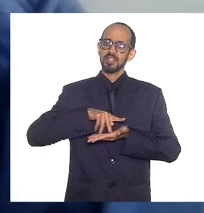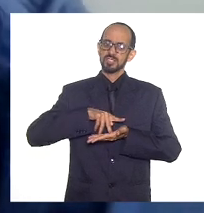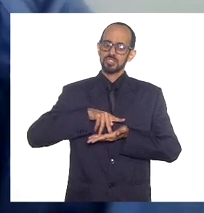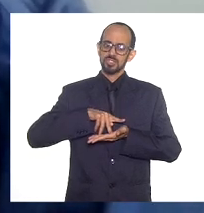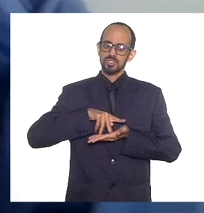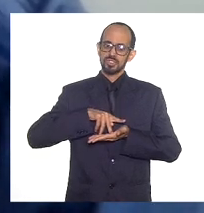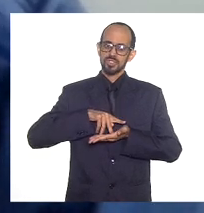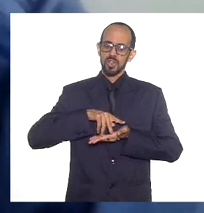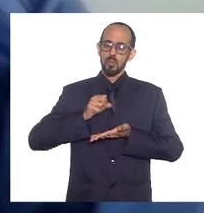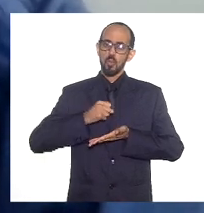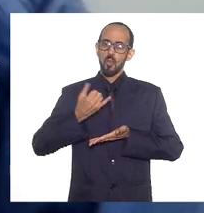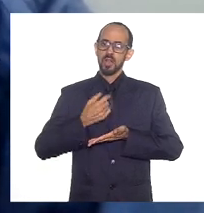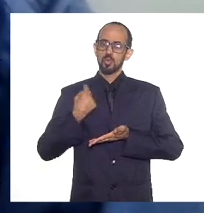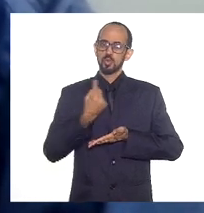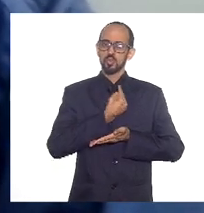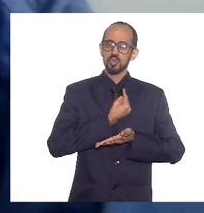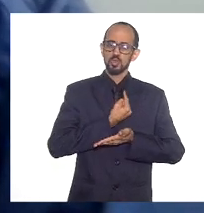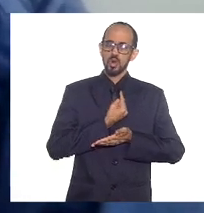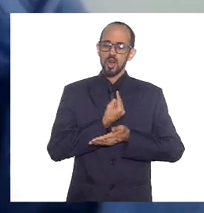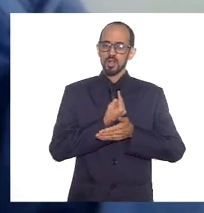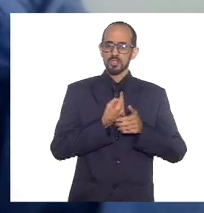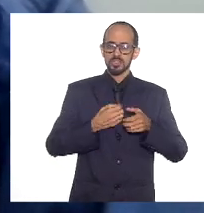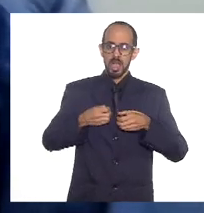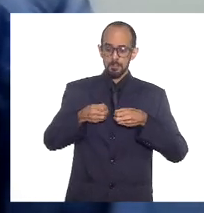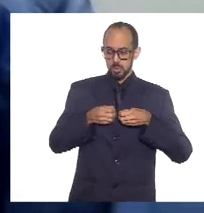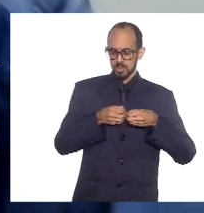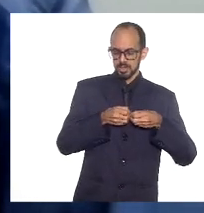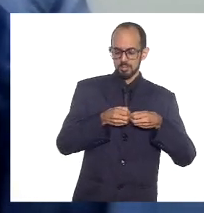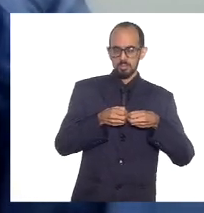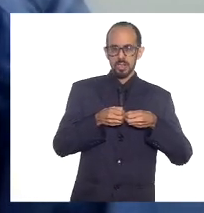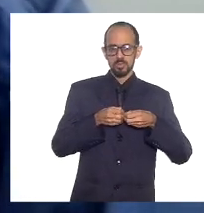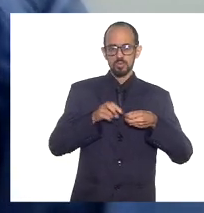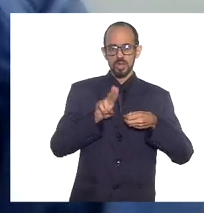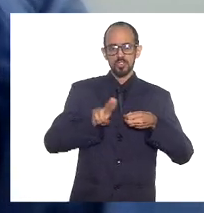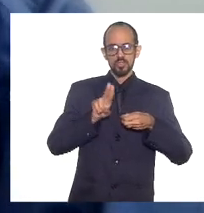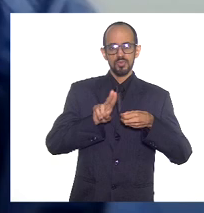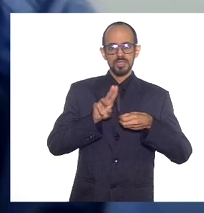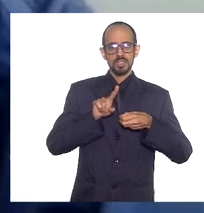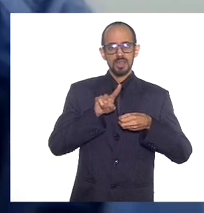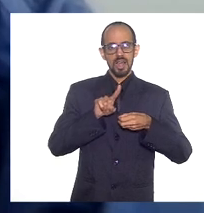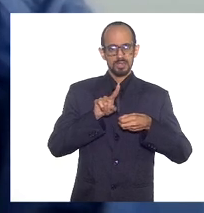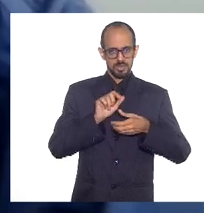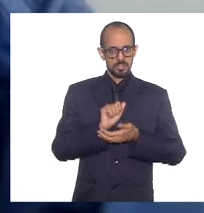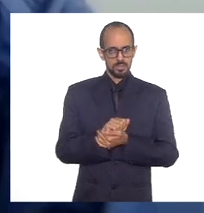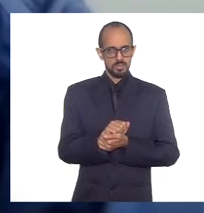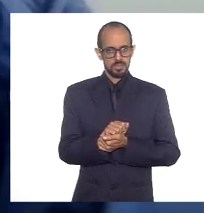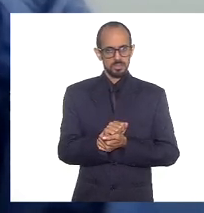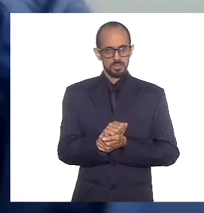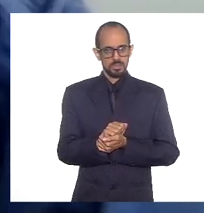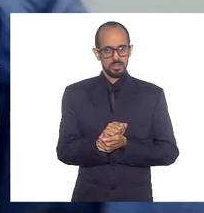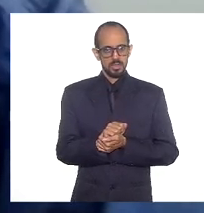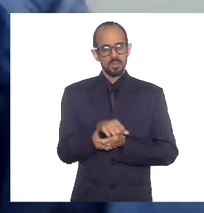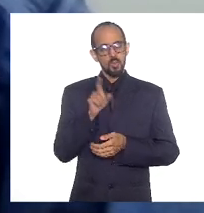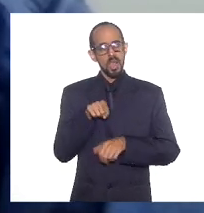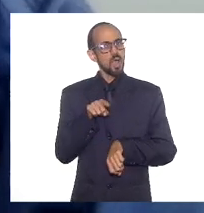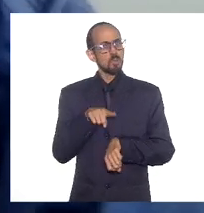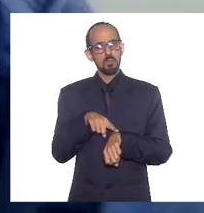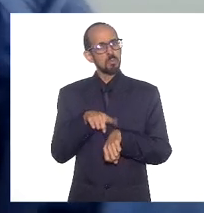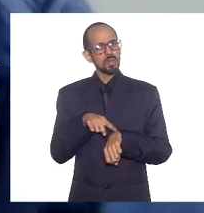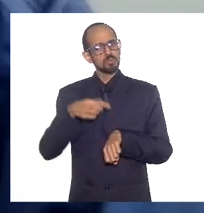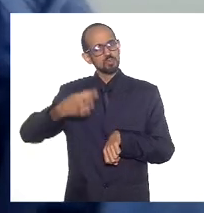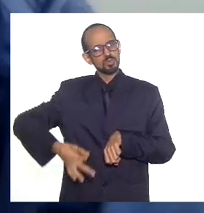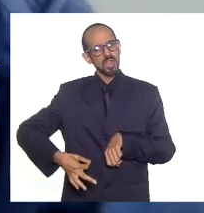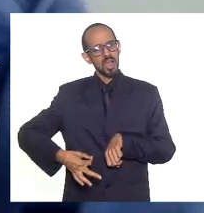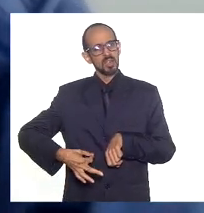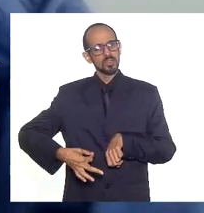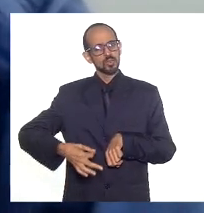fez aproximar da academia, das nossas universidades. Então, eu acho que a hora é chegada. Se